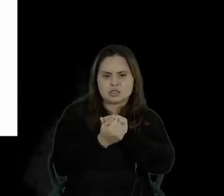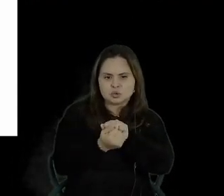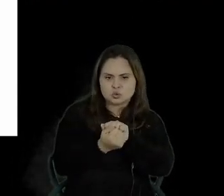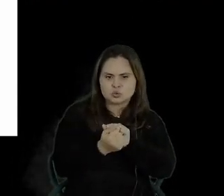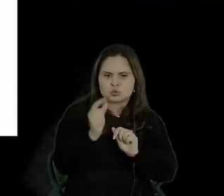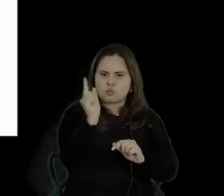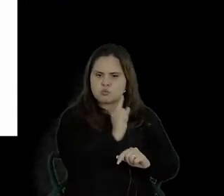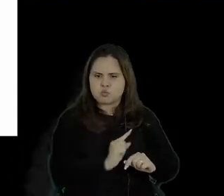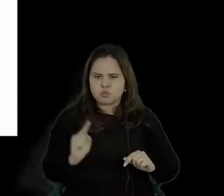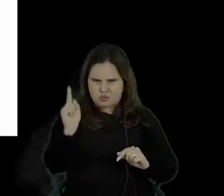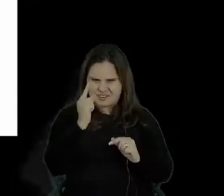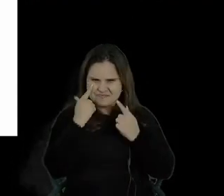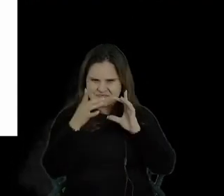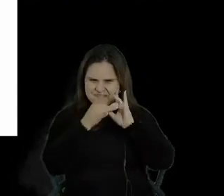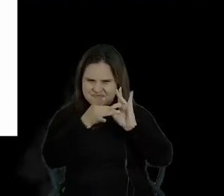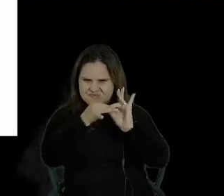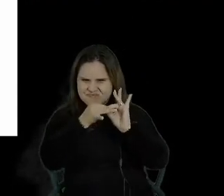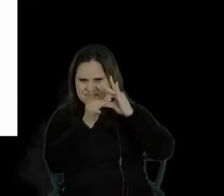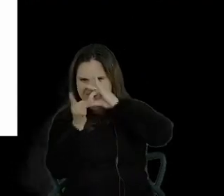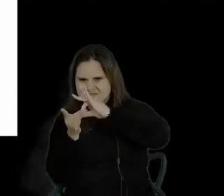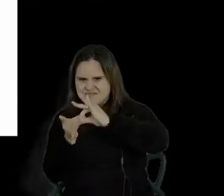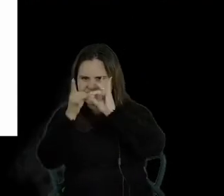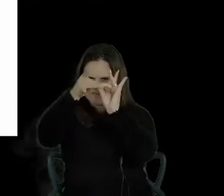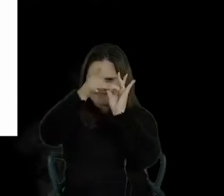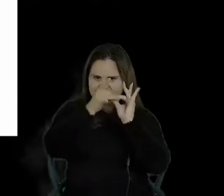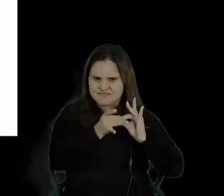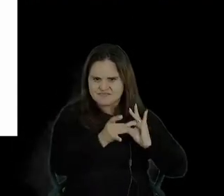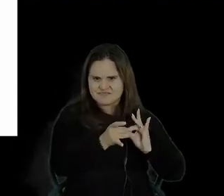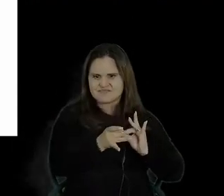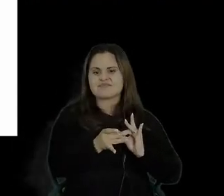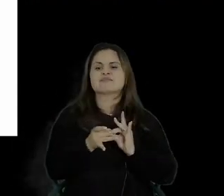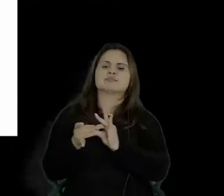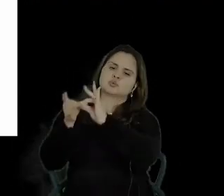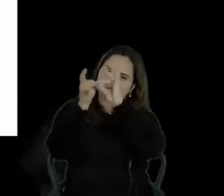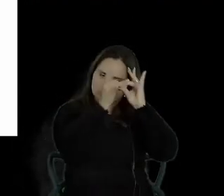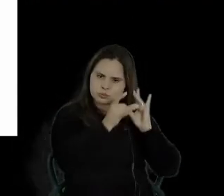UFRJ e de Santa Catarina. Santão.